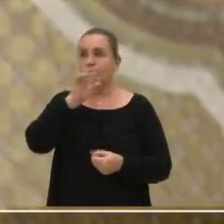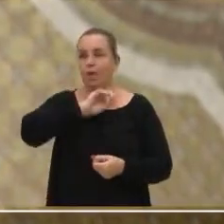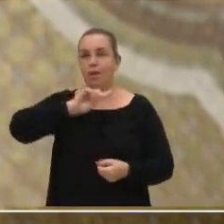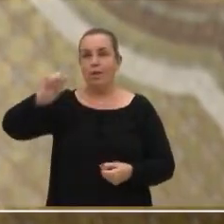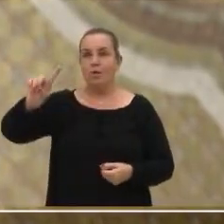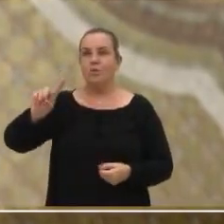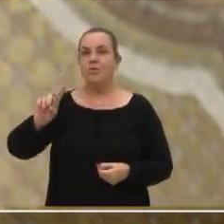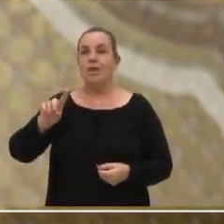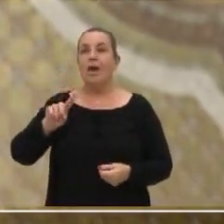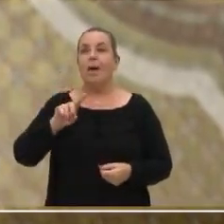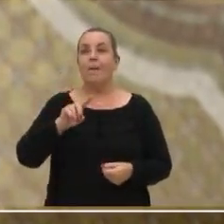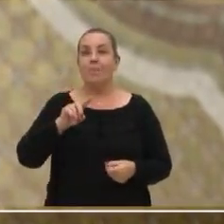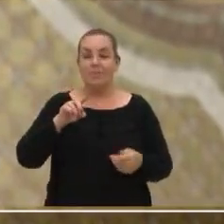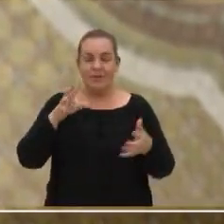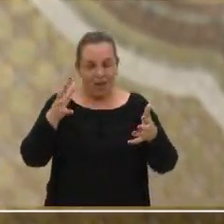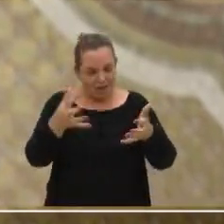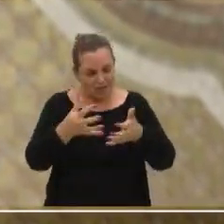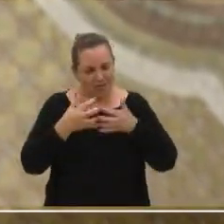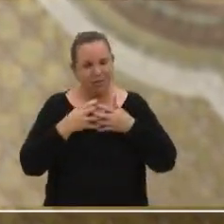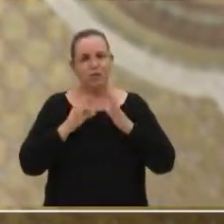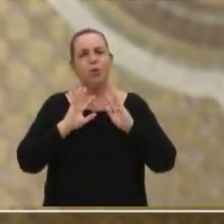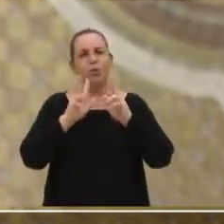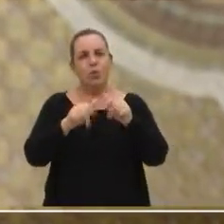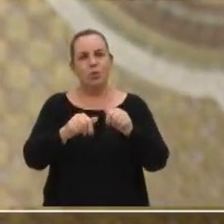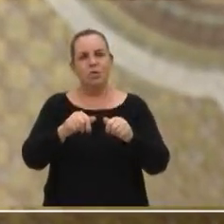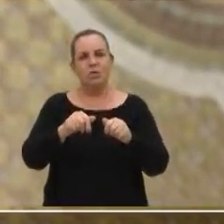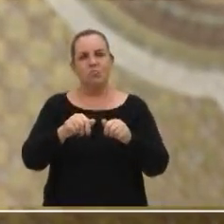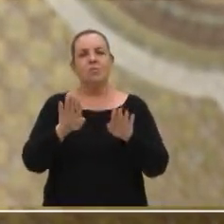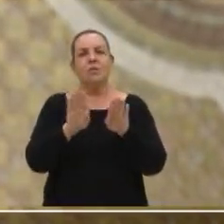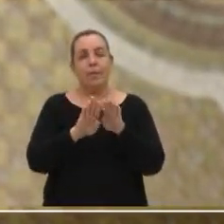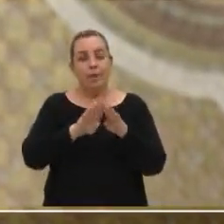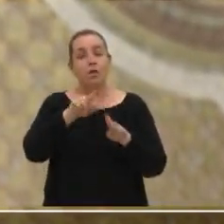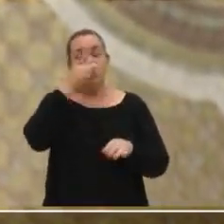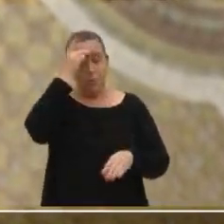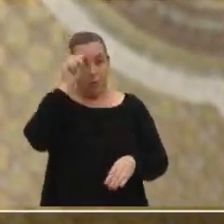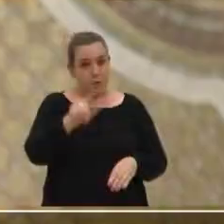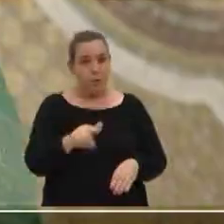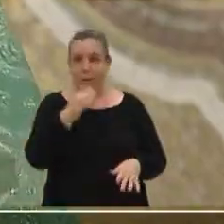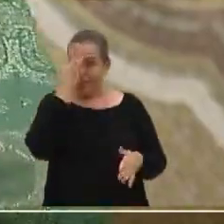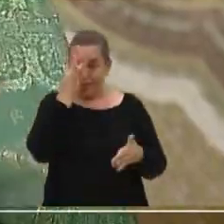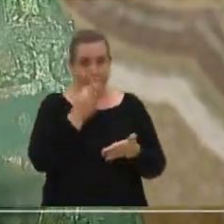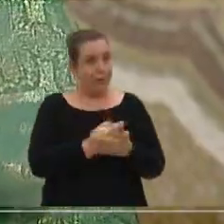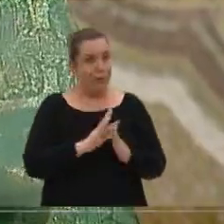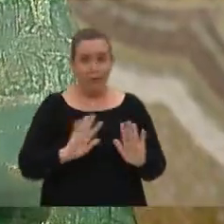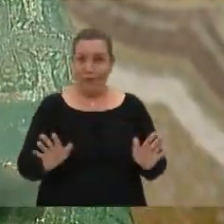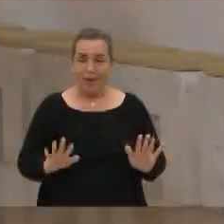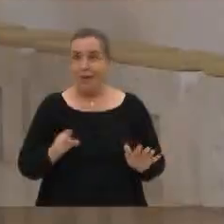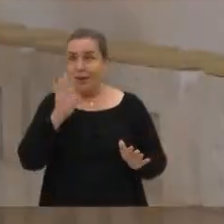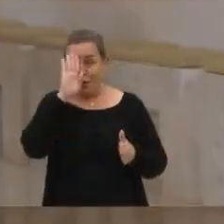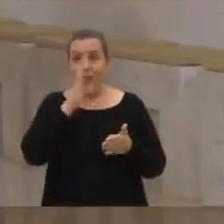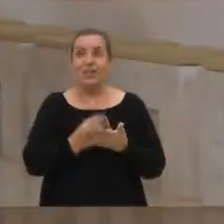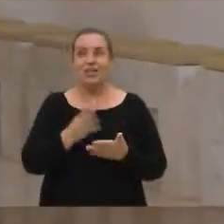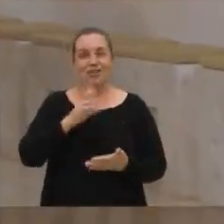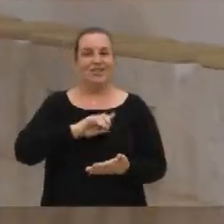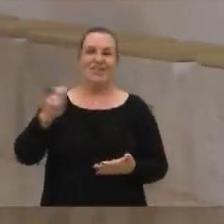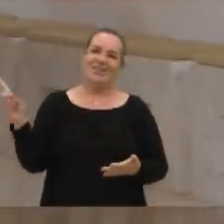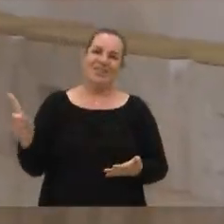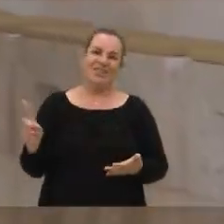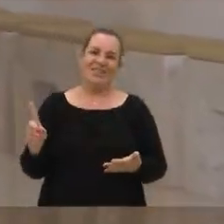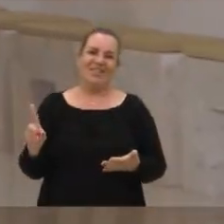de todos, mesmo que de um pagão, mesmo de que alguém que não conhece